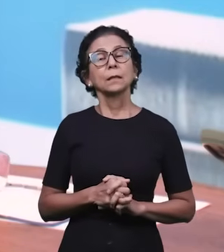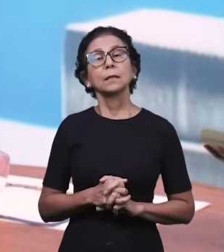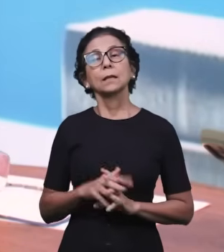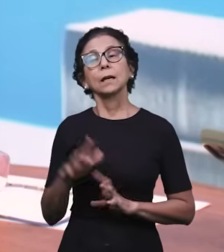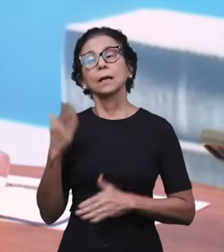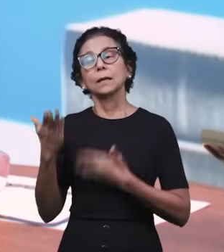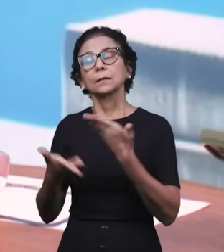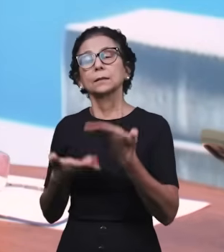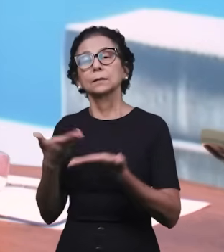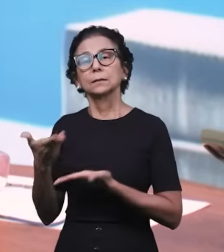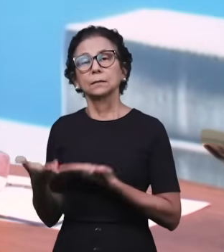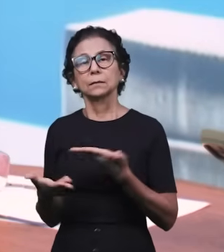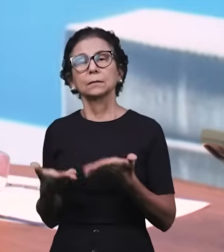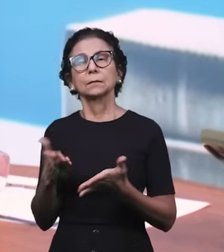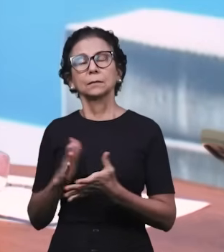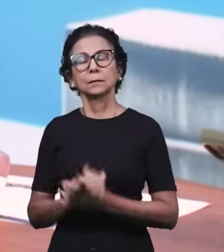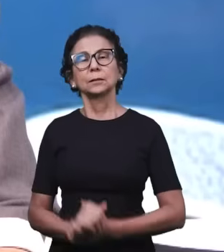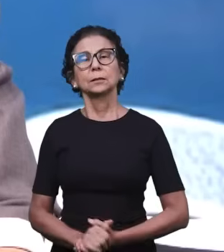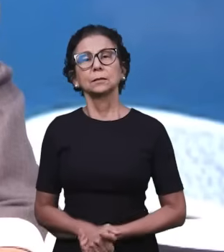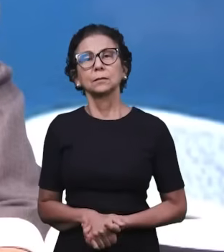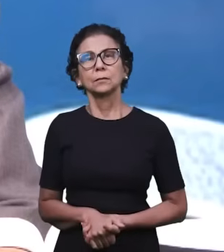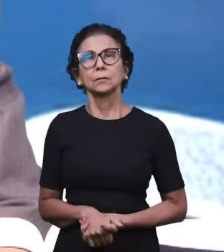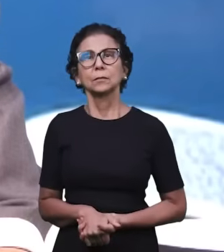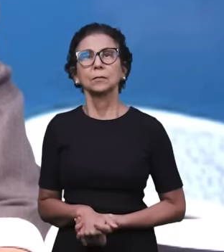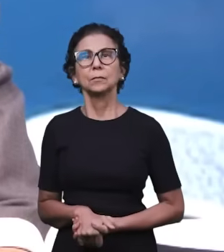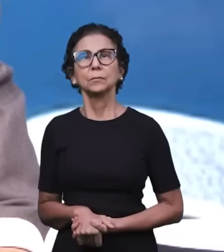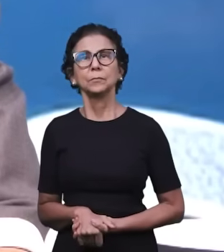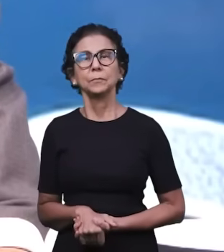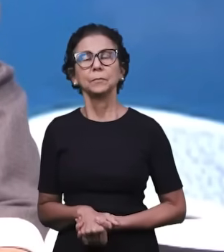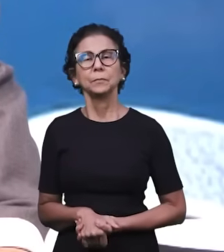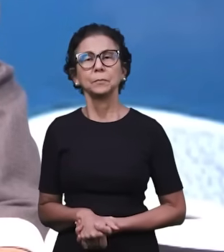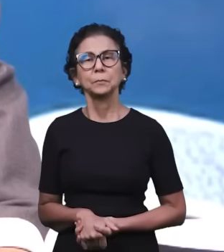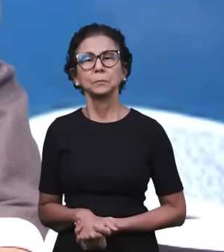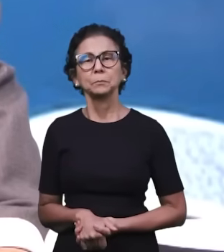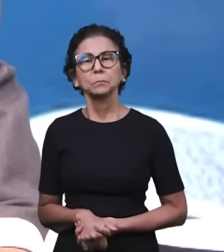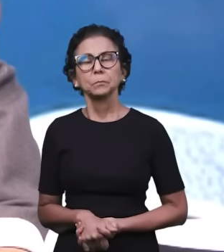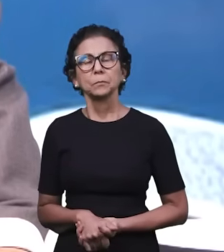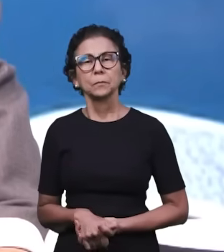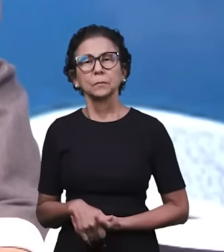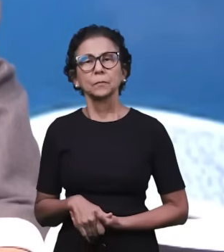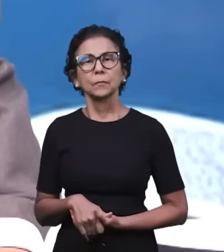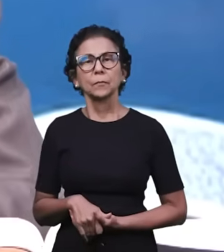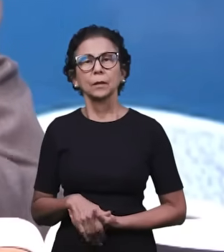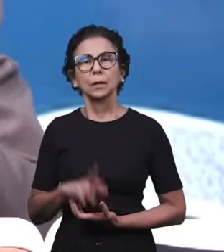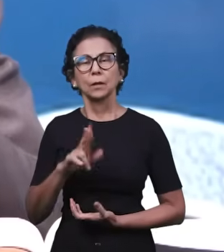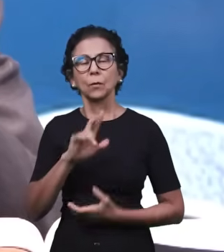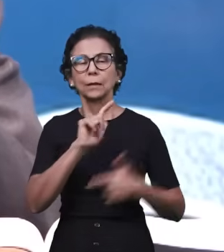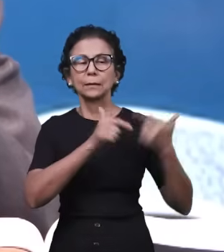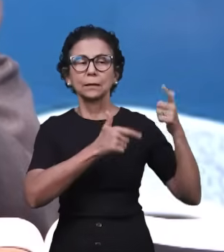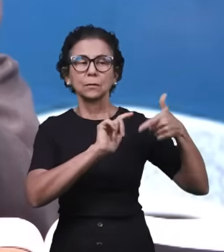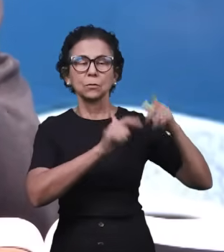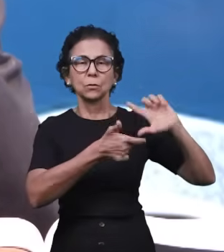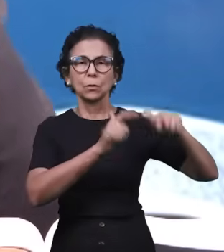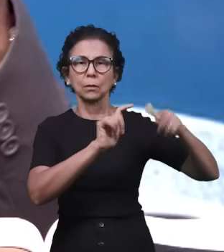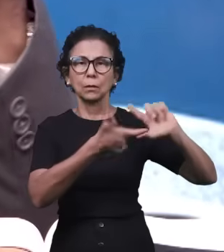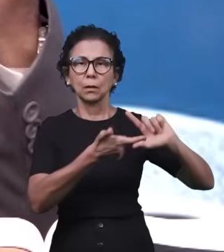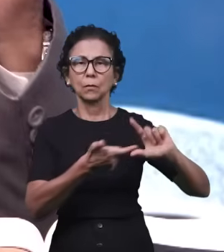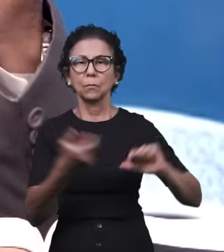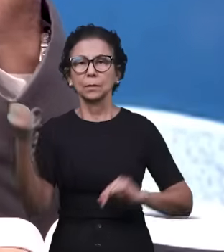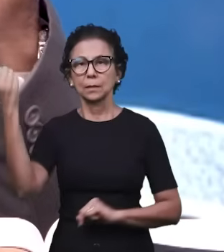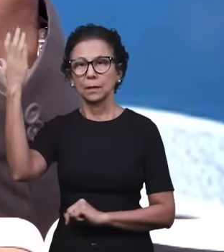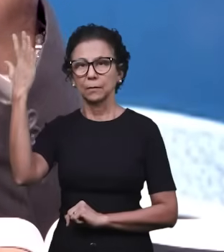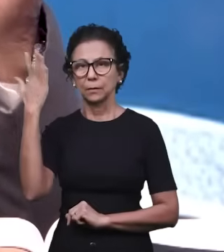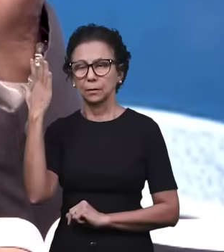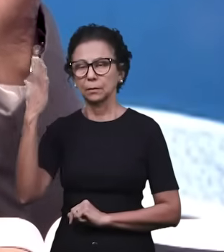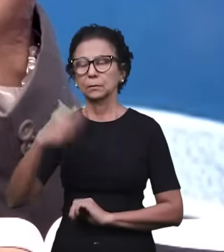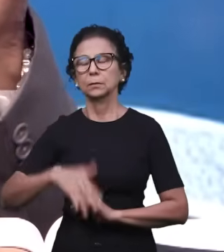é especial e maravilhosa. Amém. E esse aspecto, inclusive, de passar para a alçada do